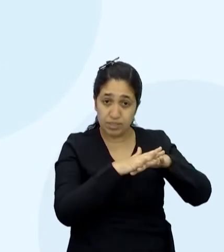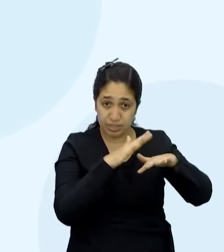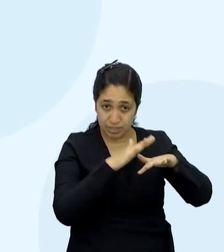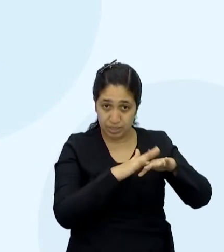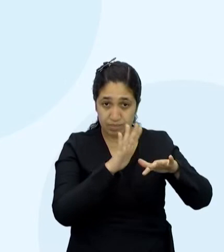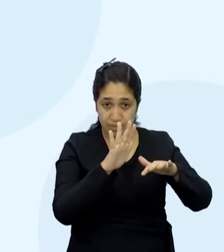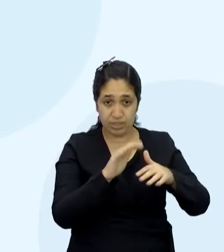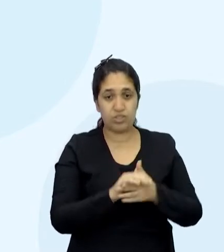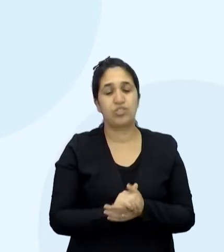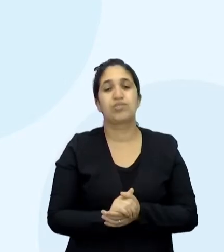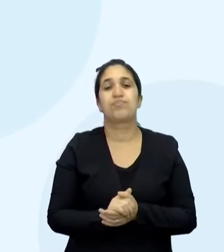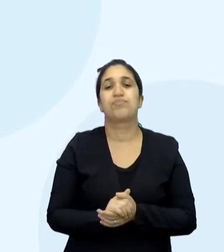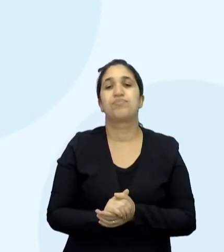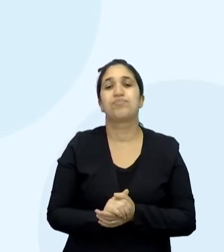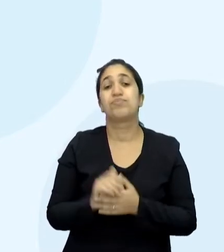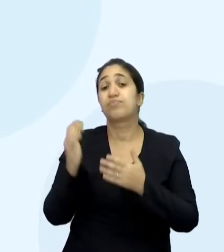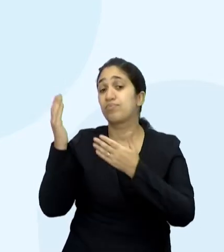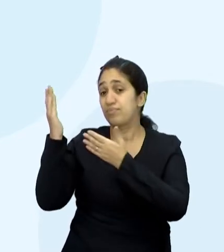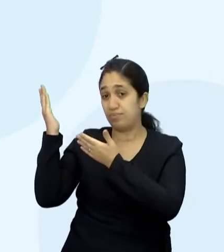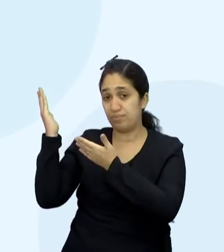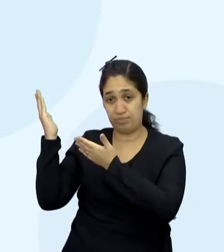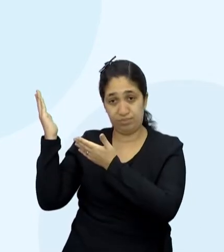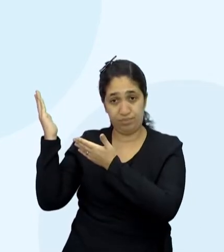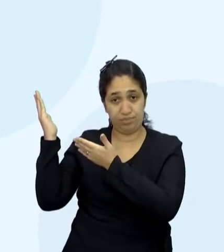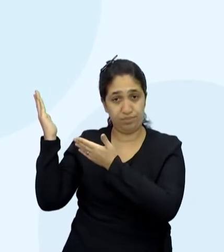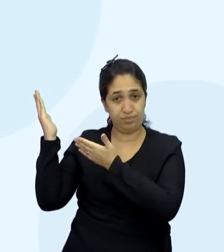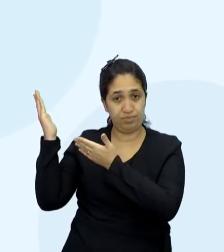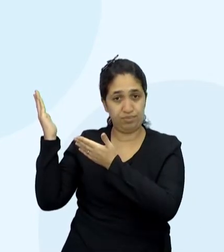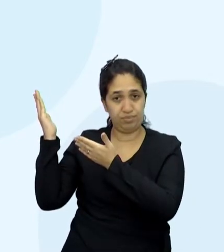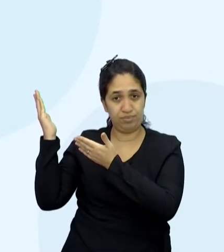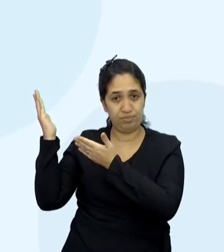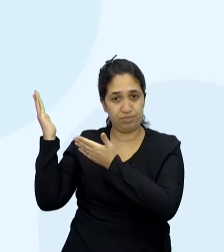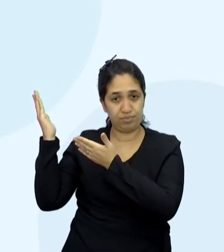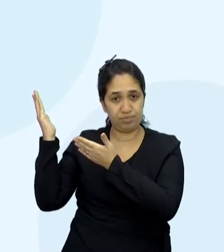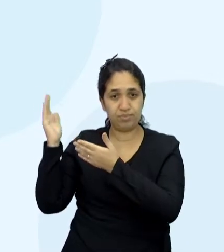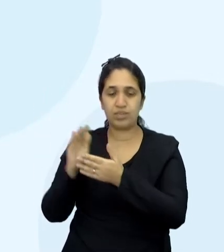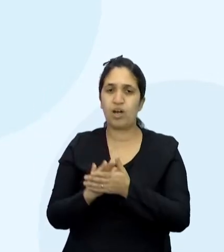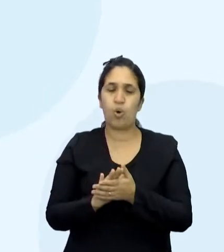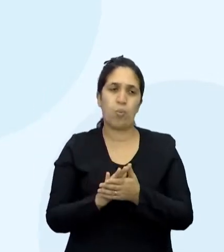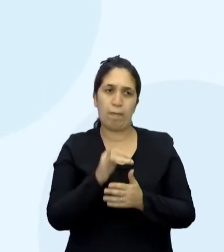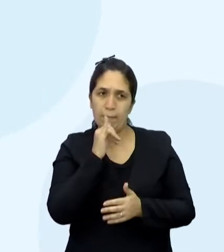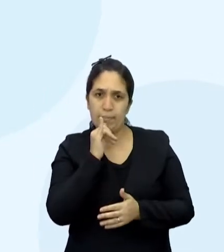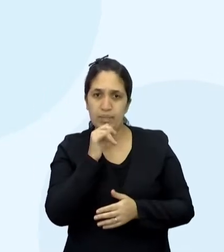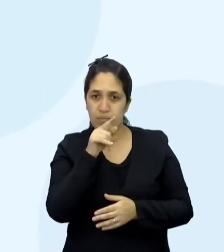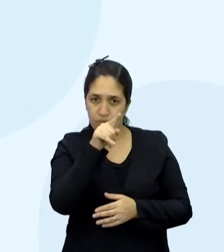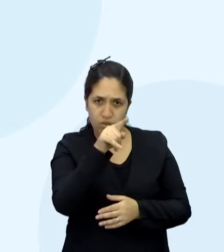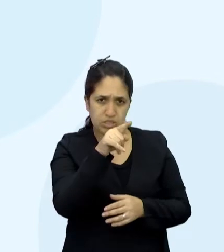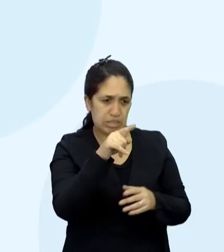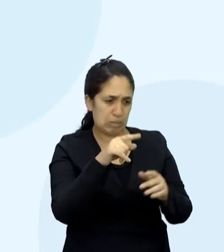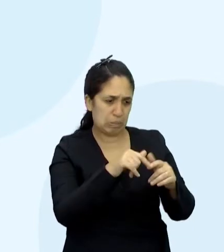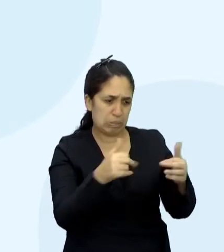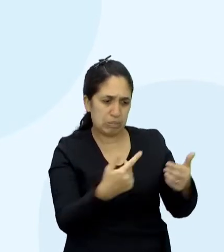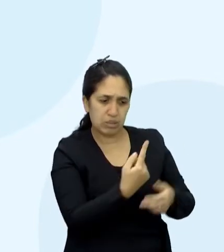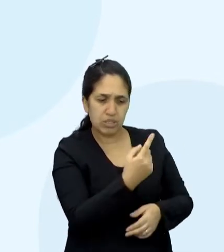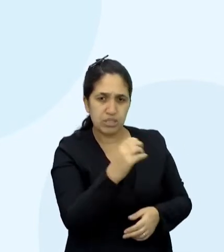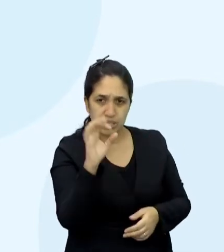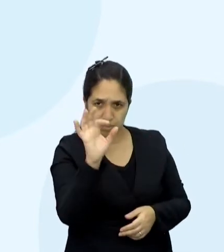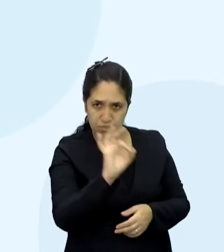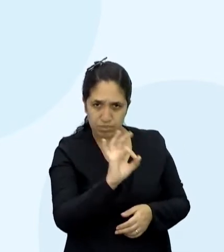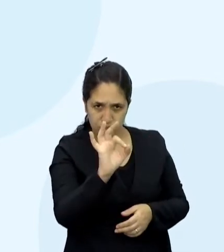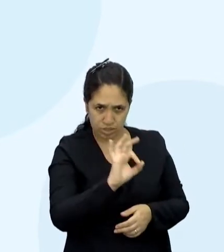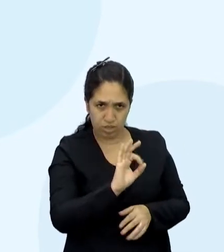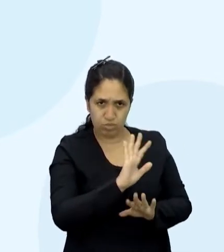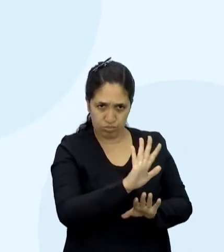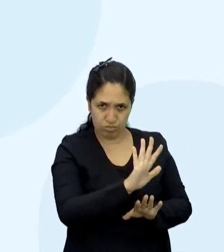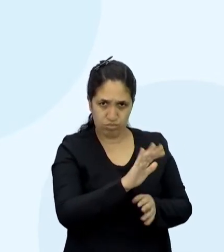algumas coisas aqui, A gente vai falar o seguinte, ó. Se você tiver uma amostra que é 100% de material, é uma amostra